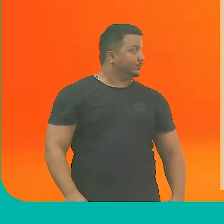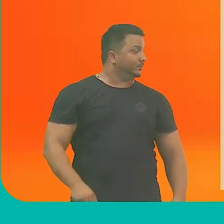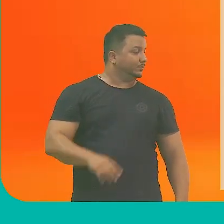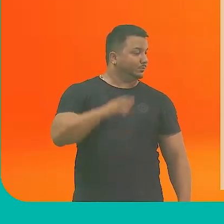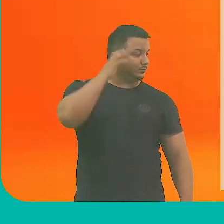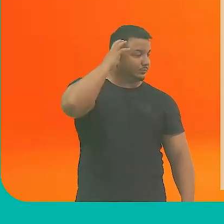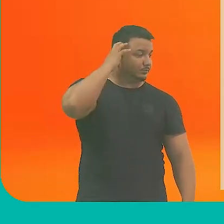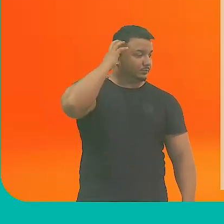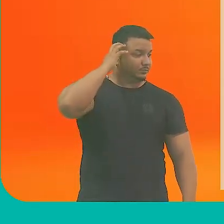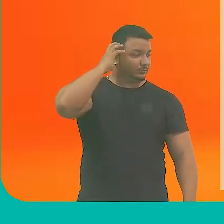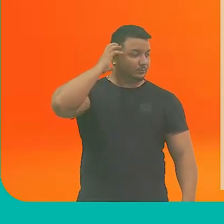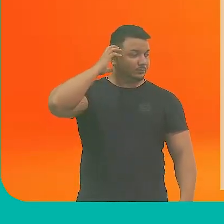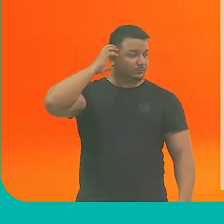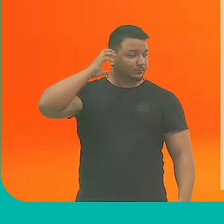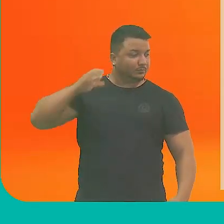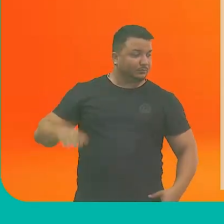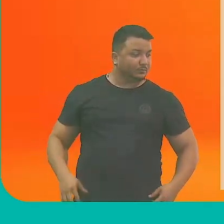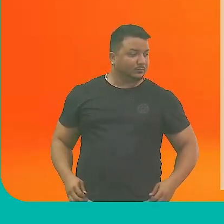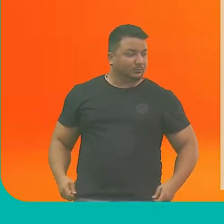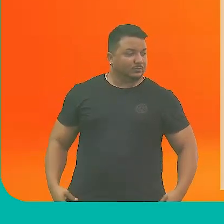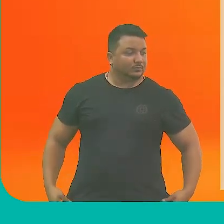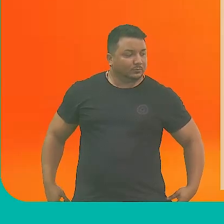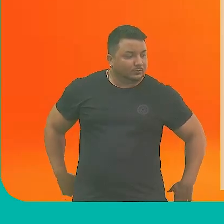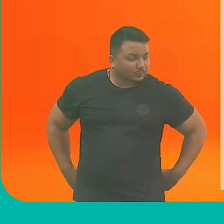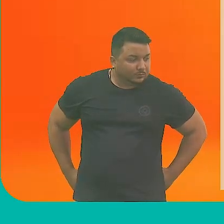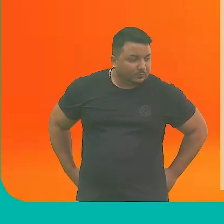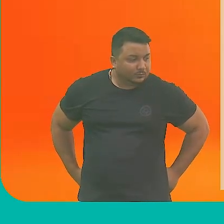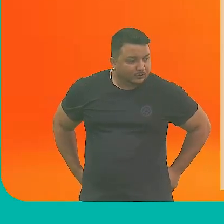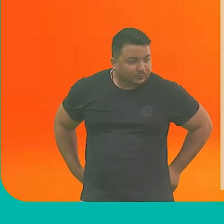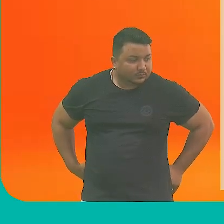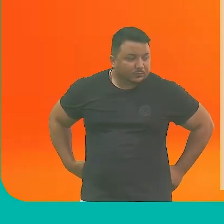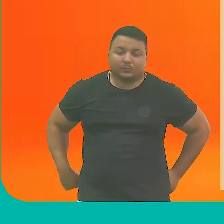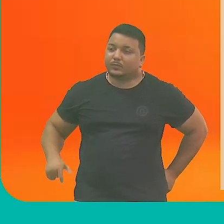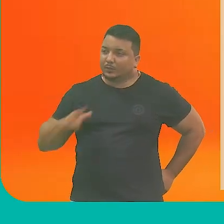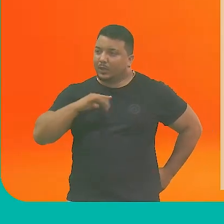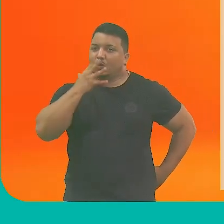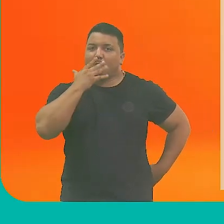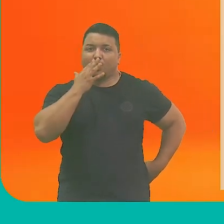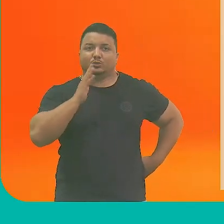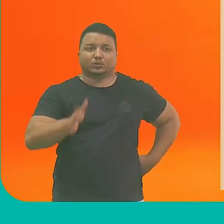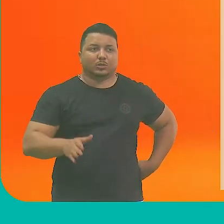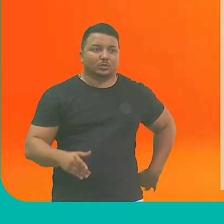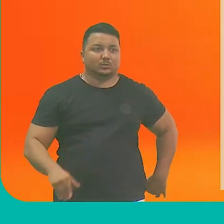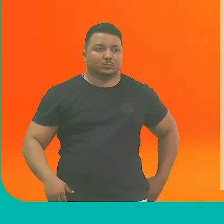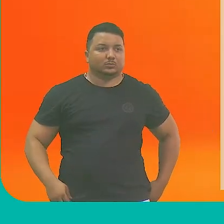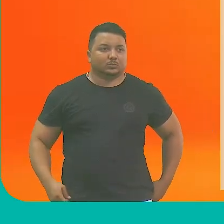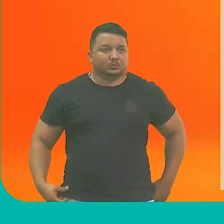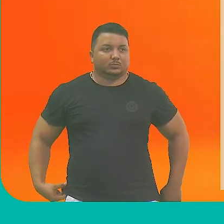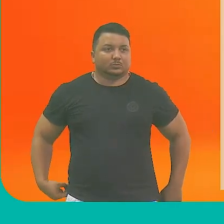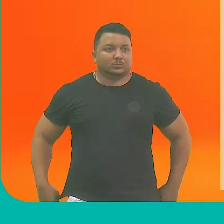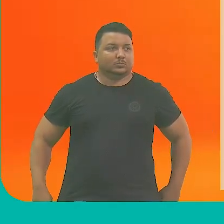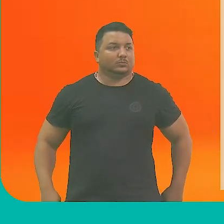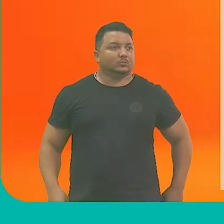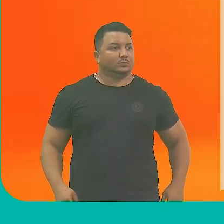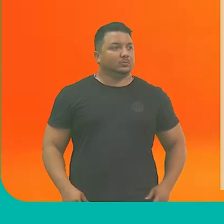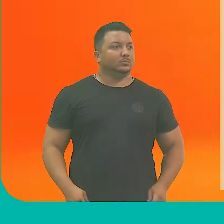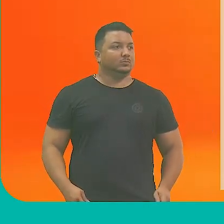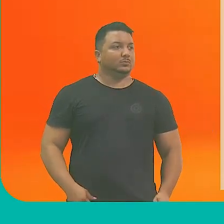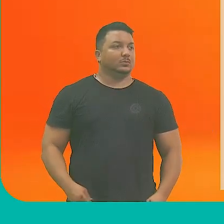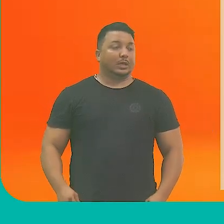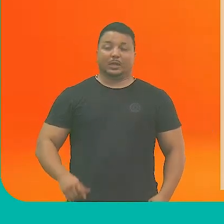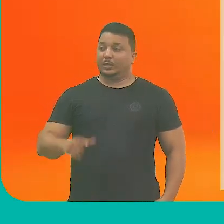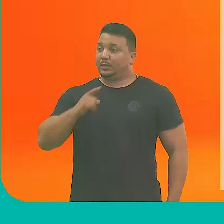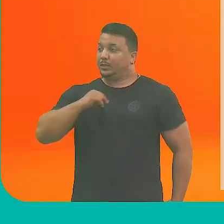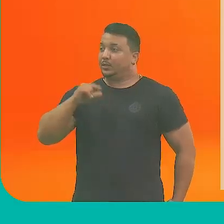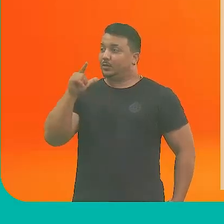tá aí, foi uma questãozinha, que já veio colorido. Ele diz assim: o setor